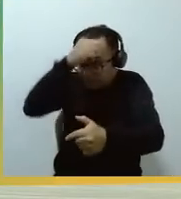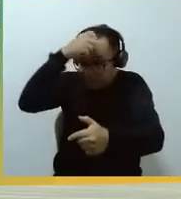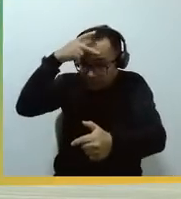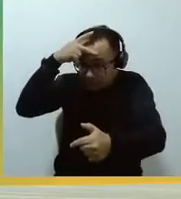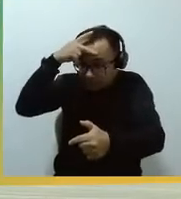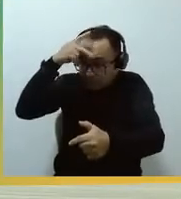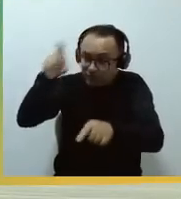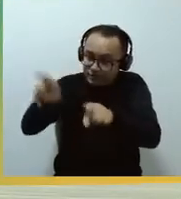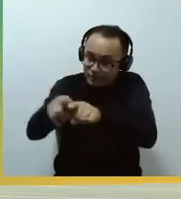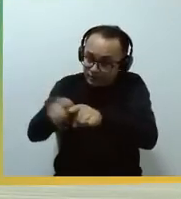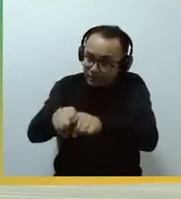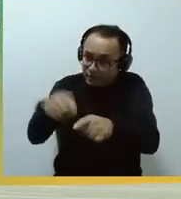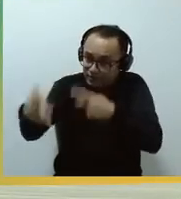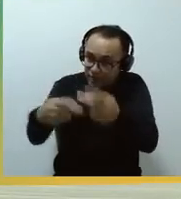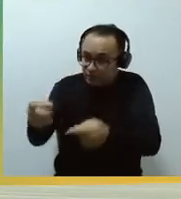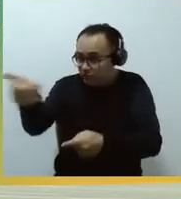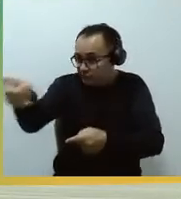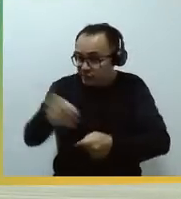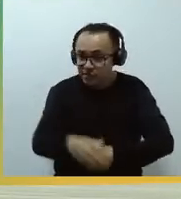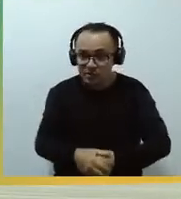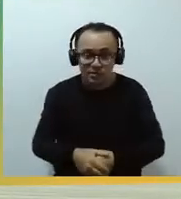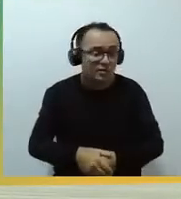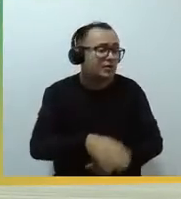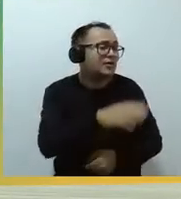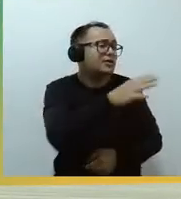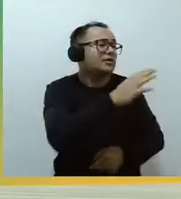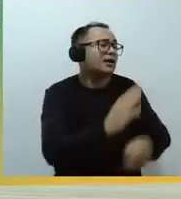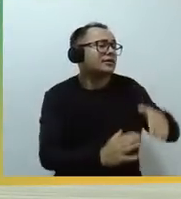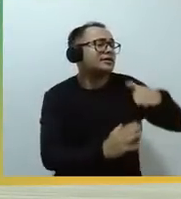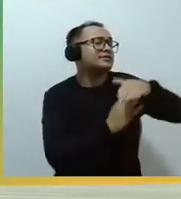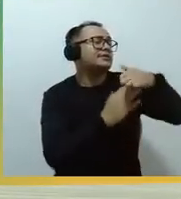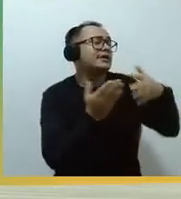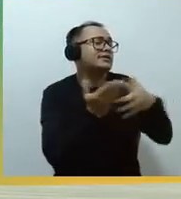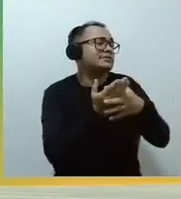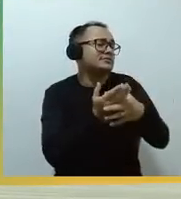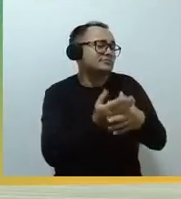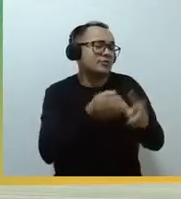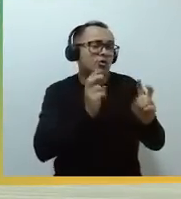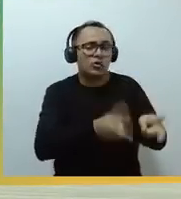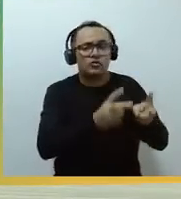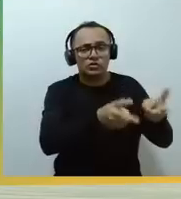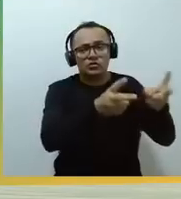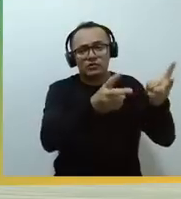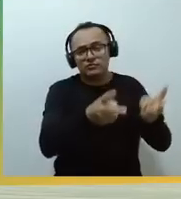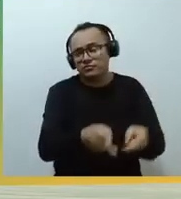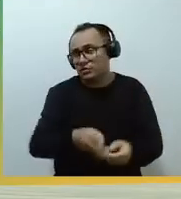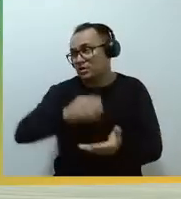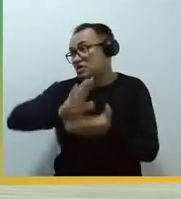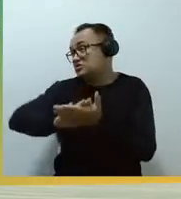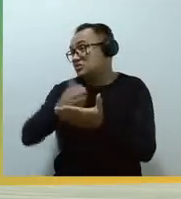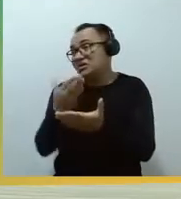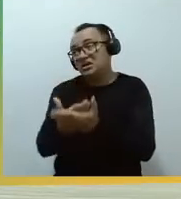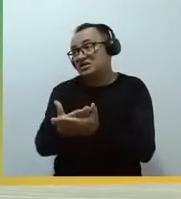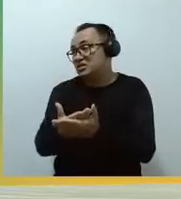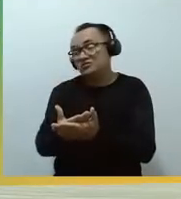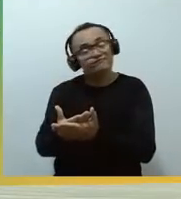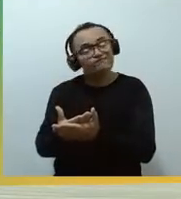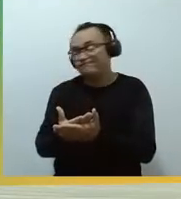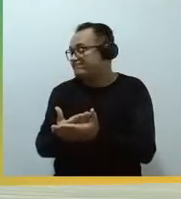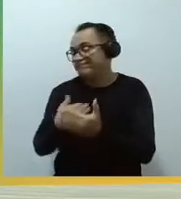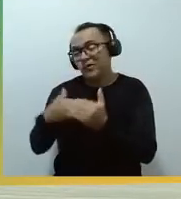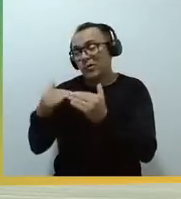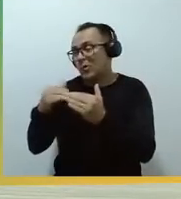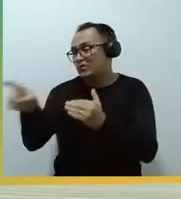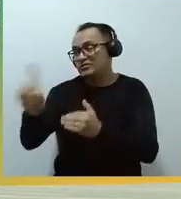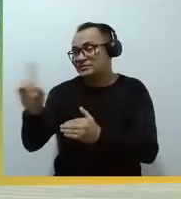seu funcionário ainda. Não, ele estava de licença sem vencimento. Continuava sendo seu funcionário. A sua interpretação está equivocada, não concordo com ela. E por que que ele não assinou o